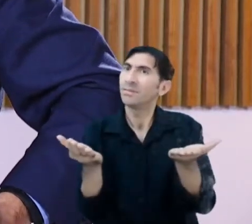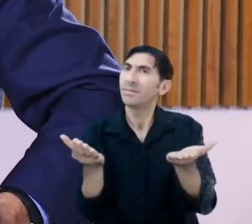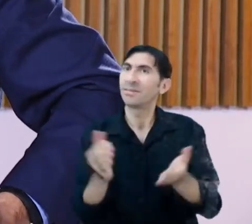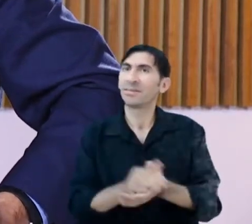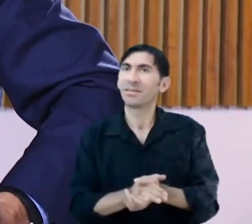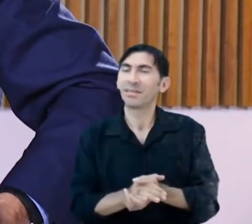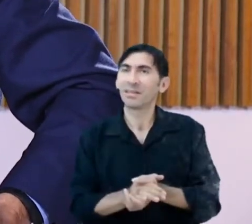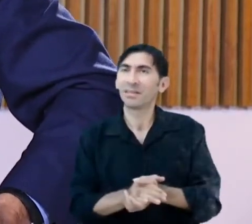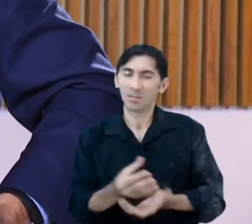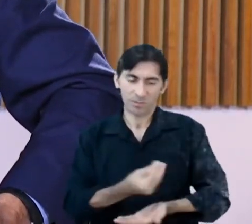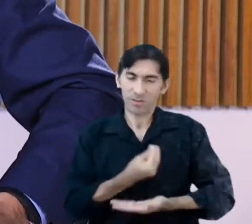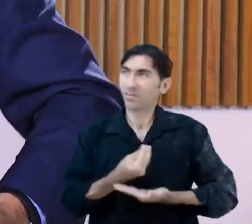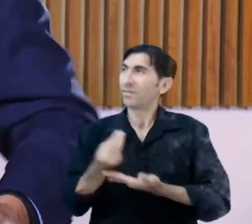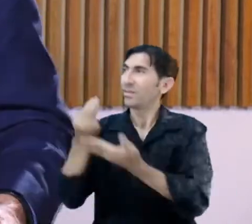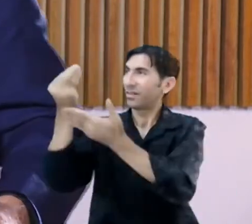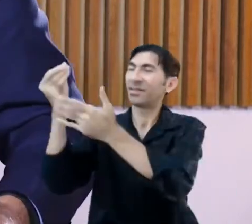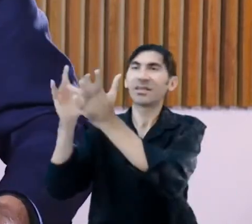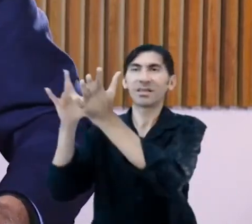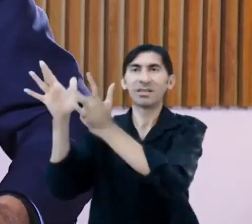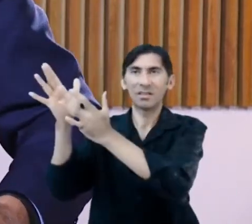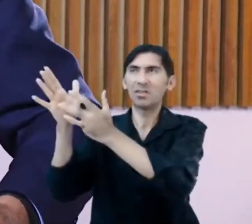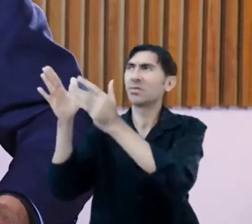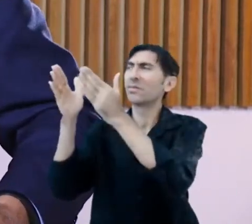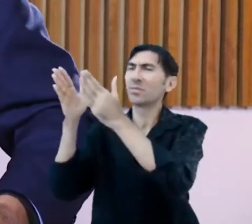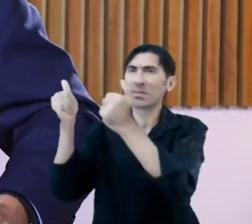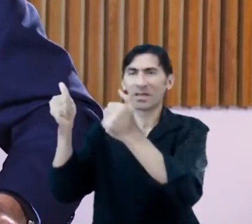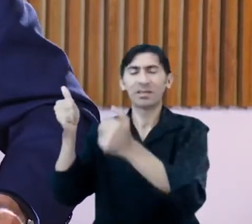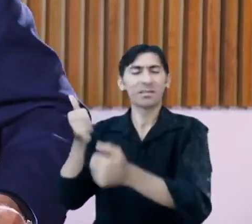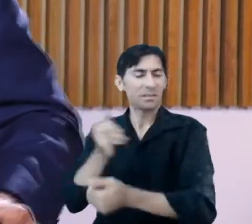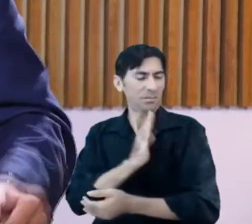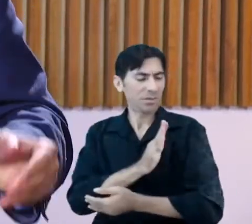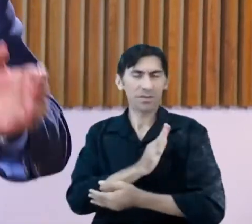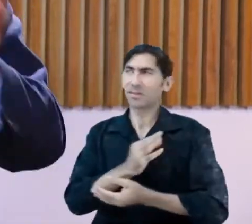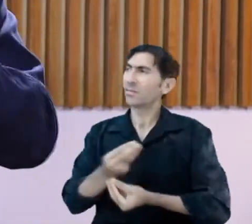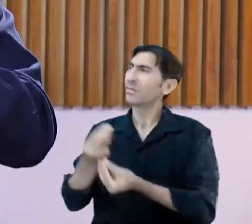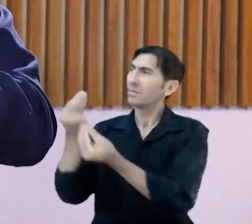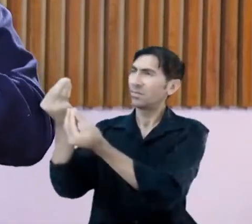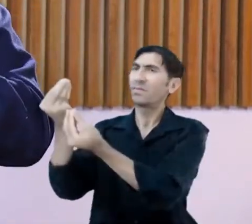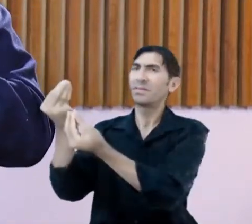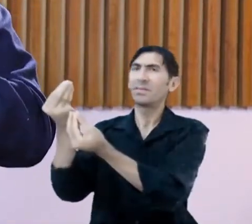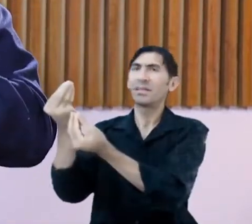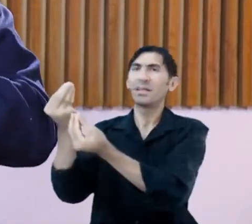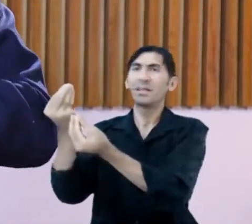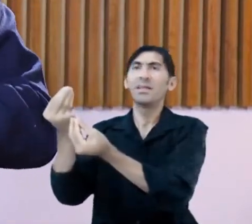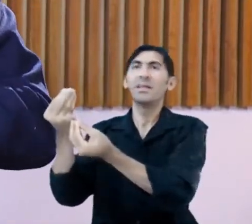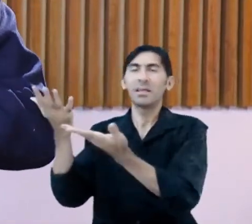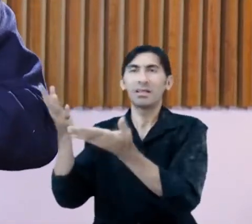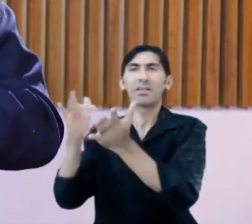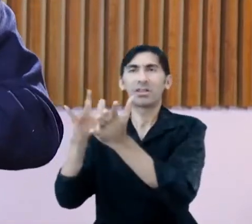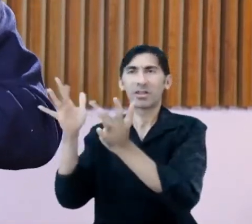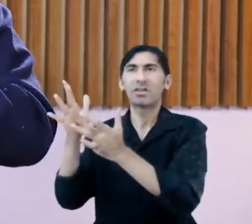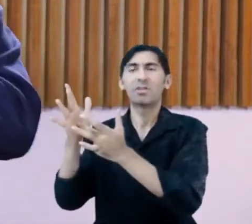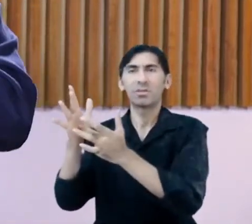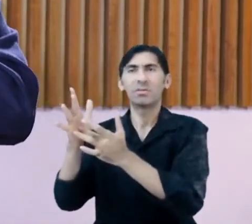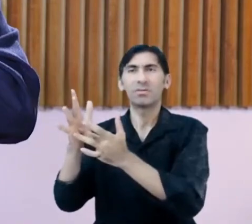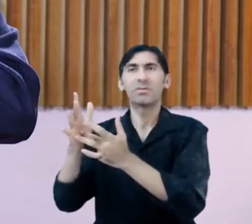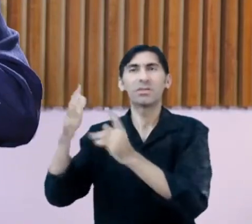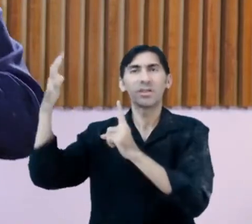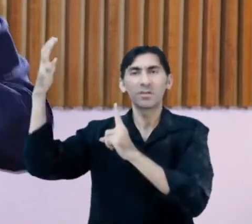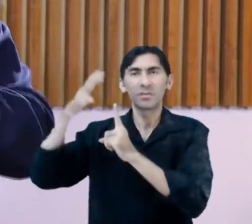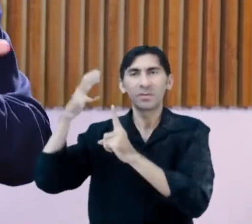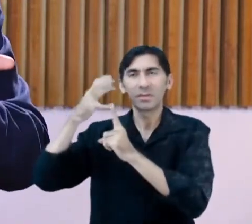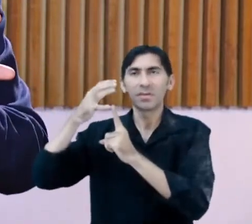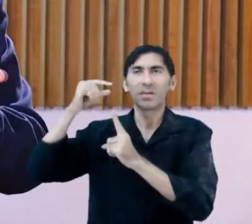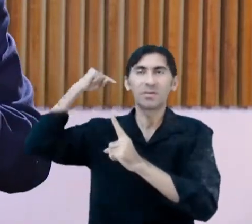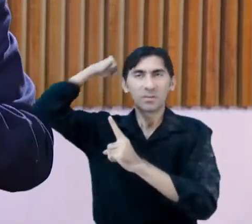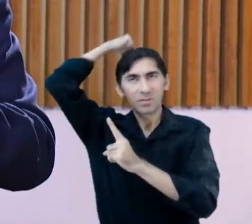Entregue-se a Jesus. Peça a ele que tome o seu coração. E ao Jesus assumir o controle da nossa vida, o Espírito Santo